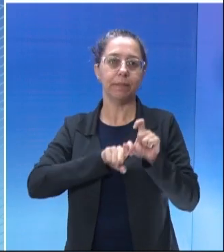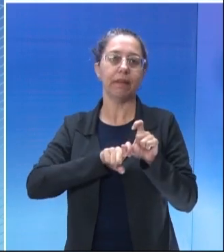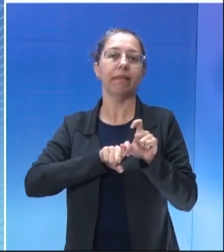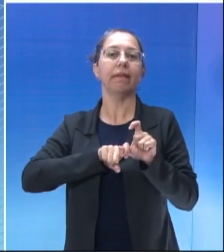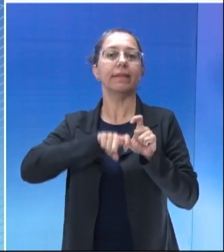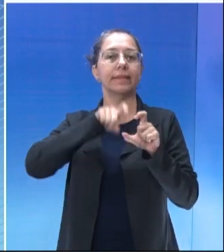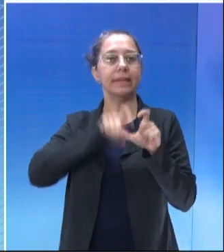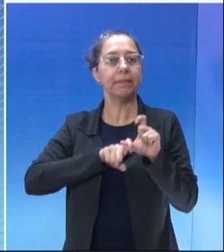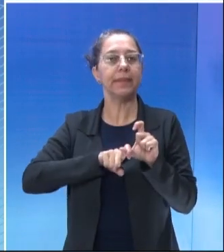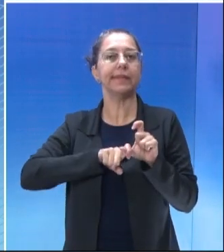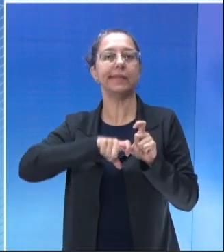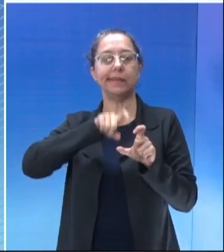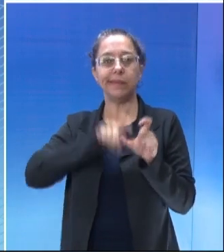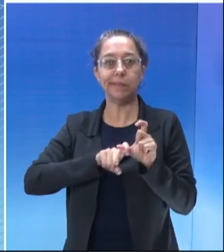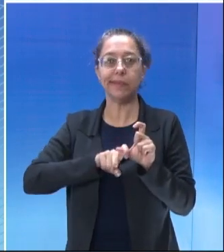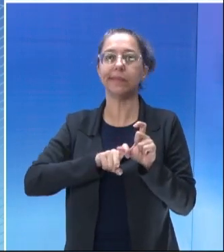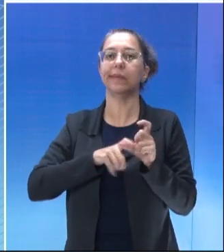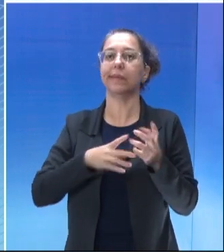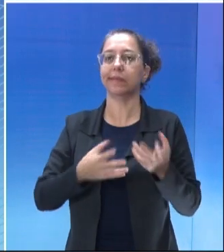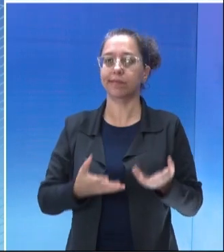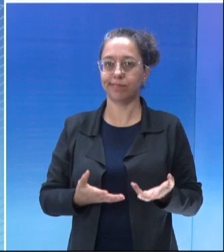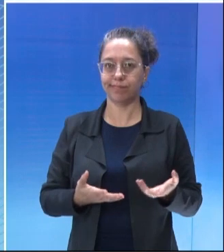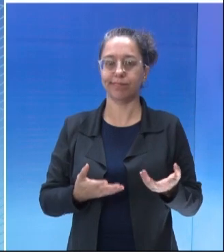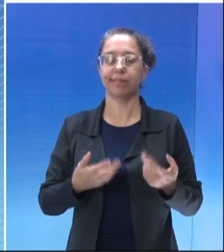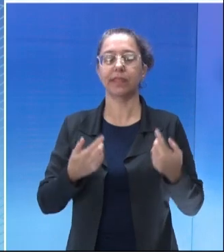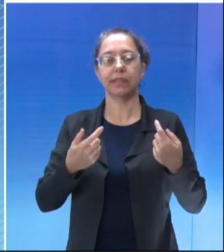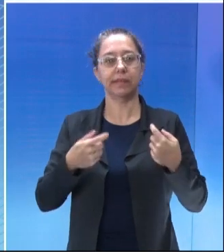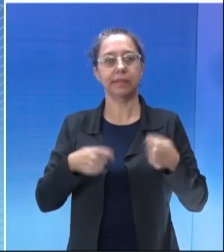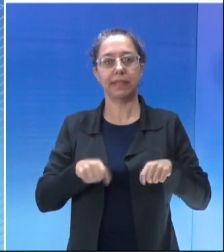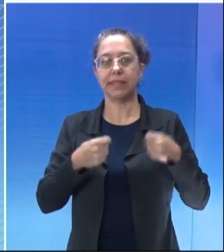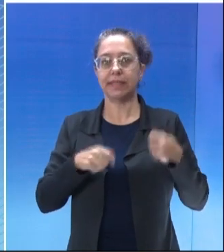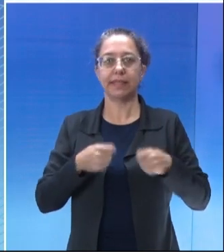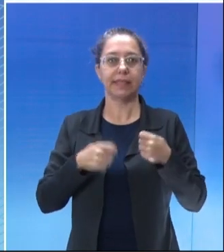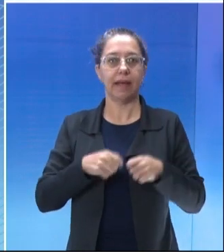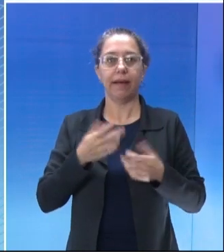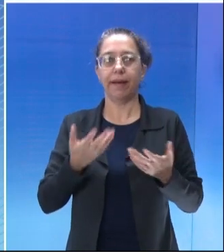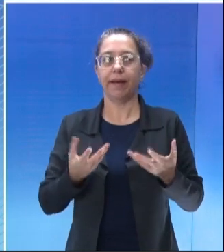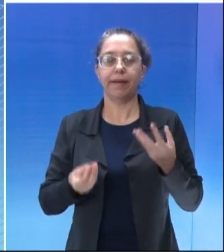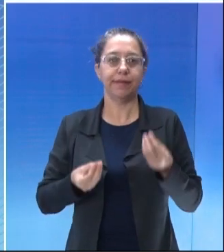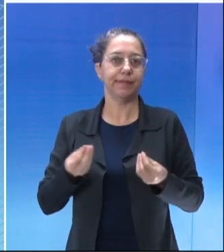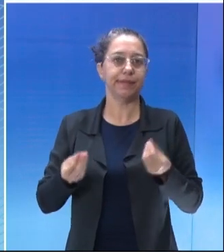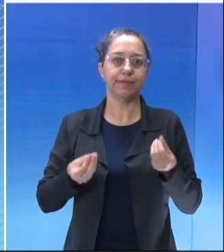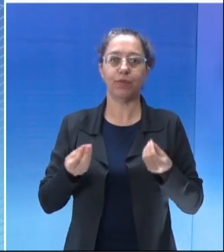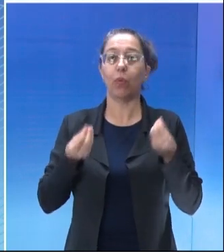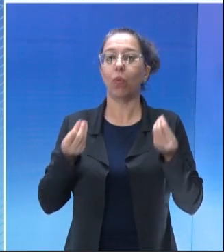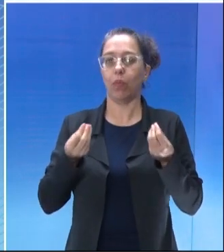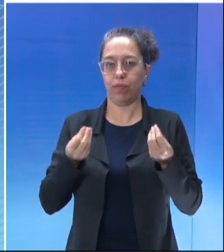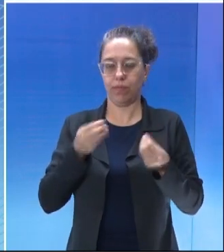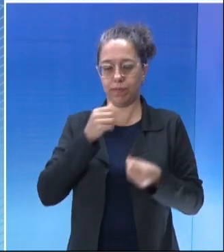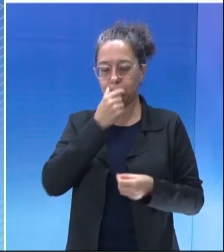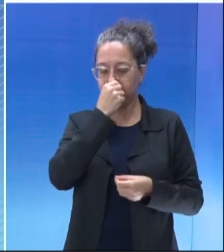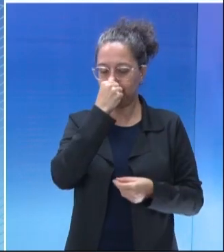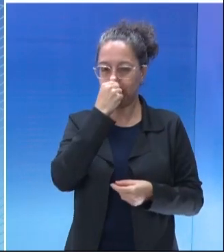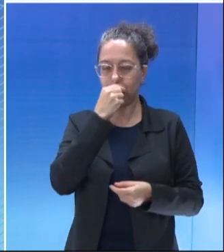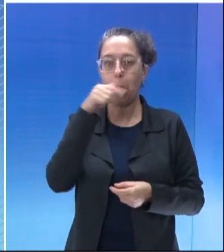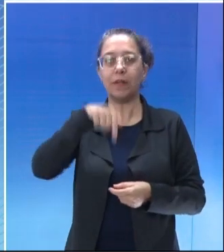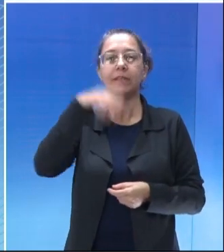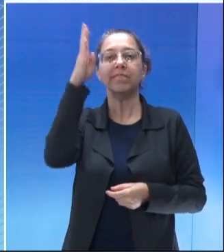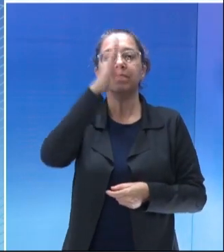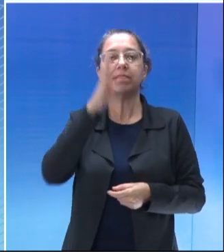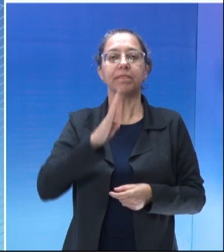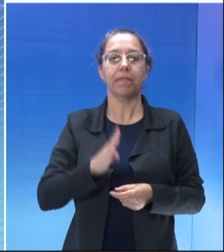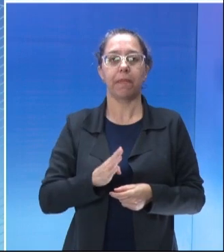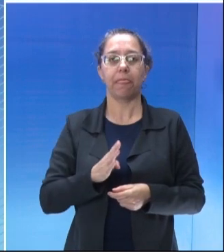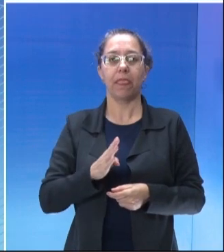processo de regularização fundiária. Quando a gente fala em regularização fundiária, no Brasil, é